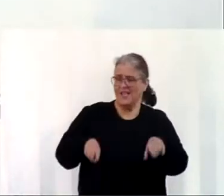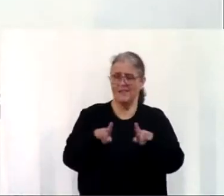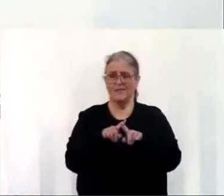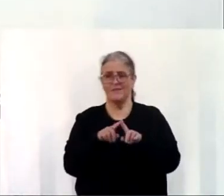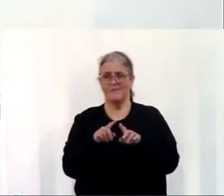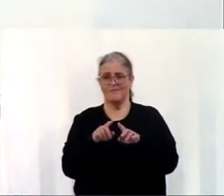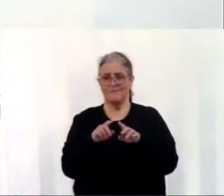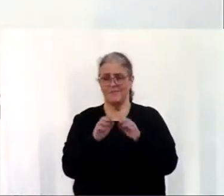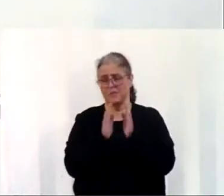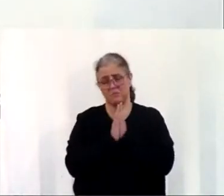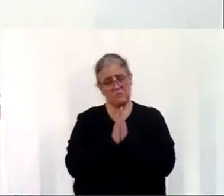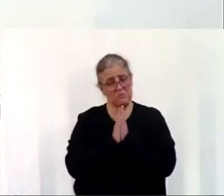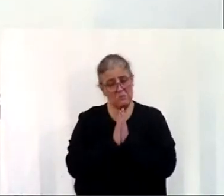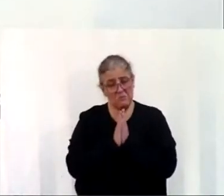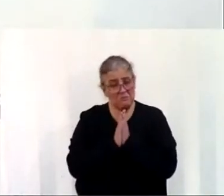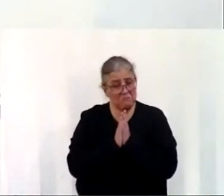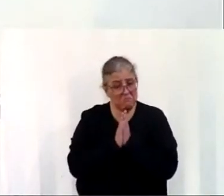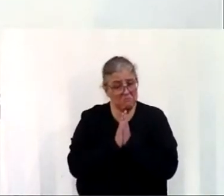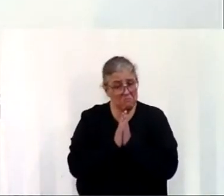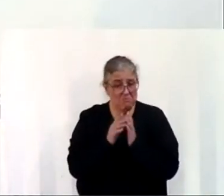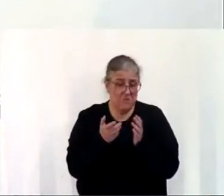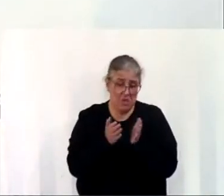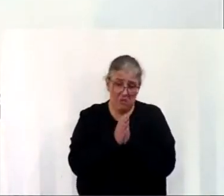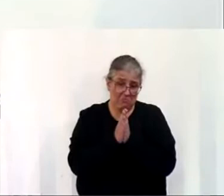comigo. Você está bem?